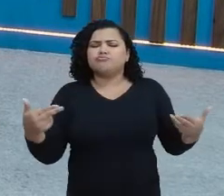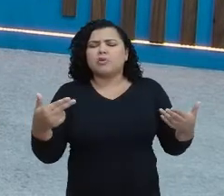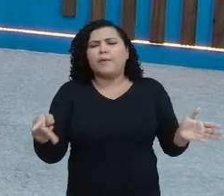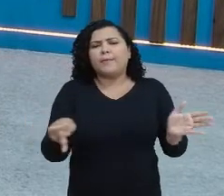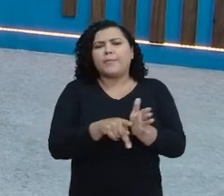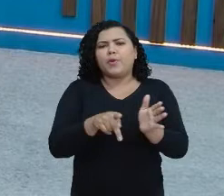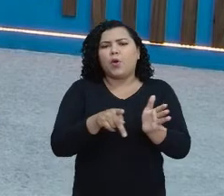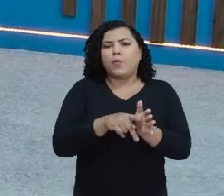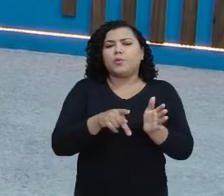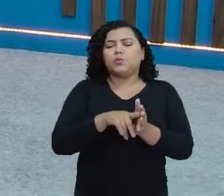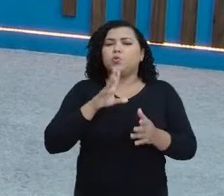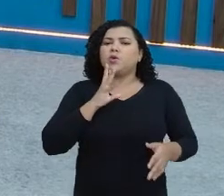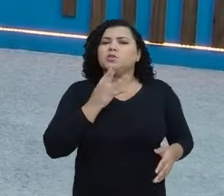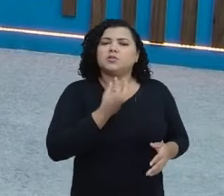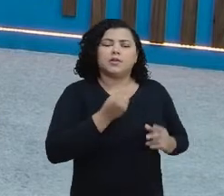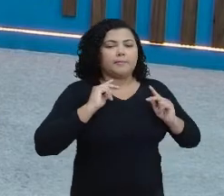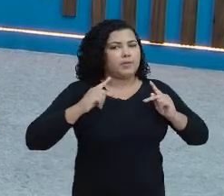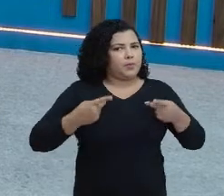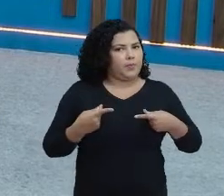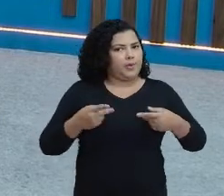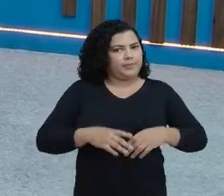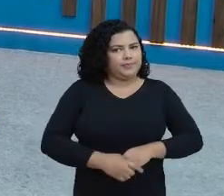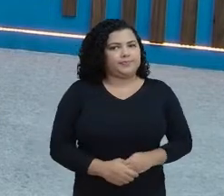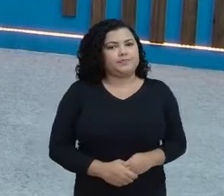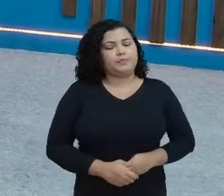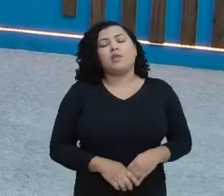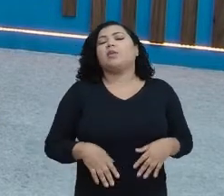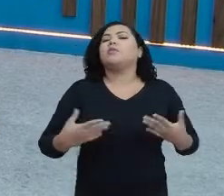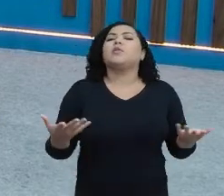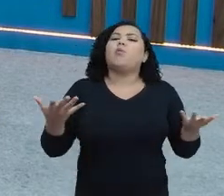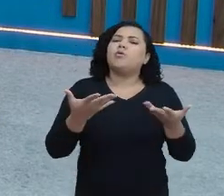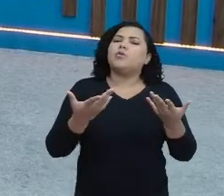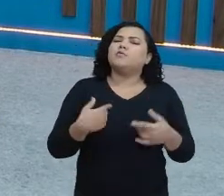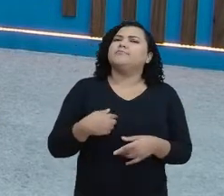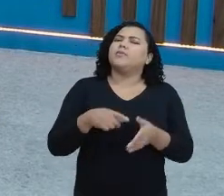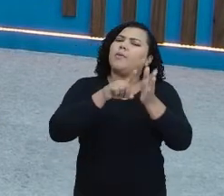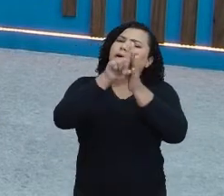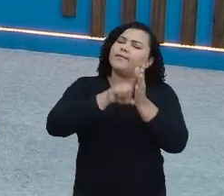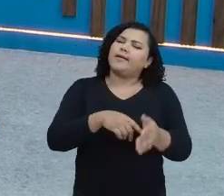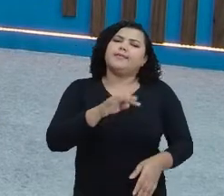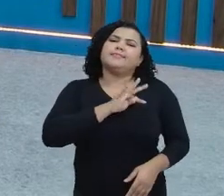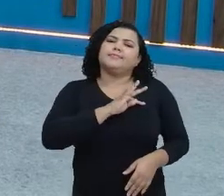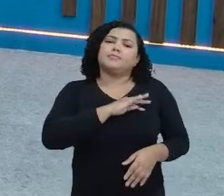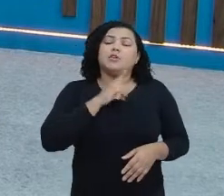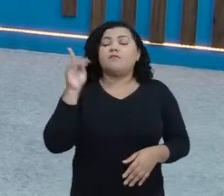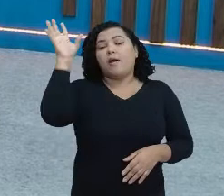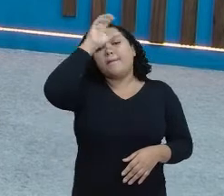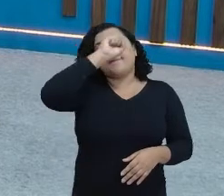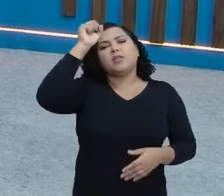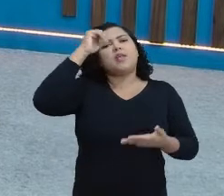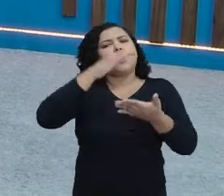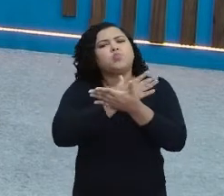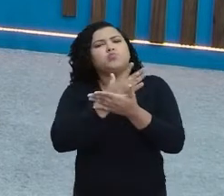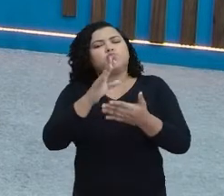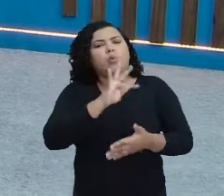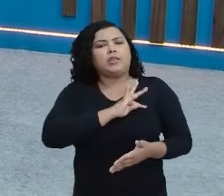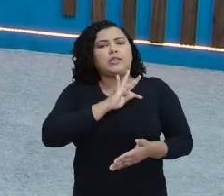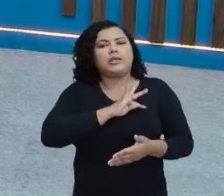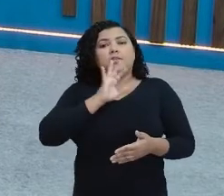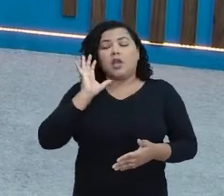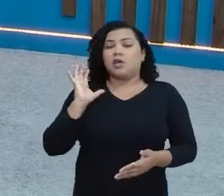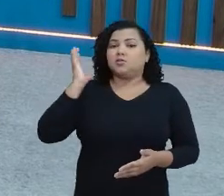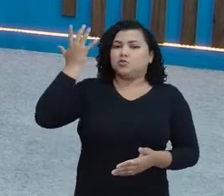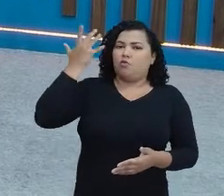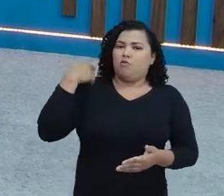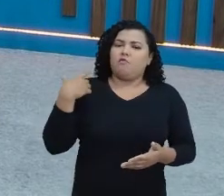E a gente para esse momento aqui em matemática para fazer uma análise técnica, tá certo? A gente vai aprender algumas técnicas de resolução